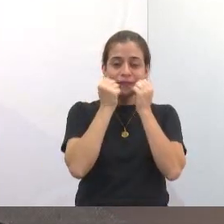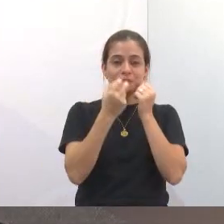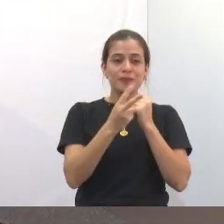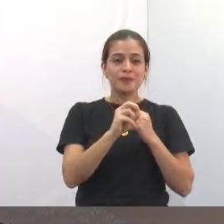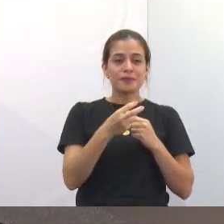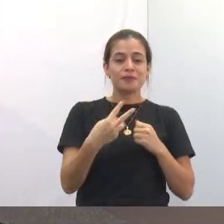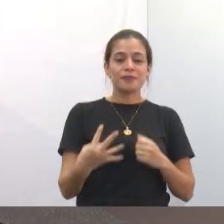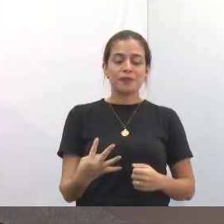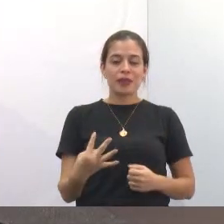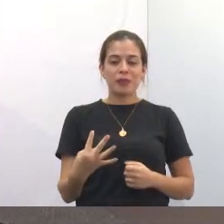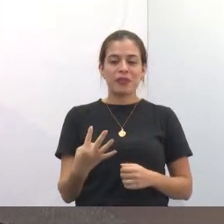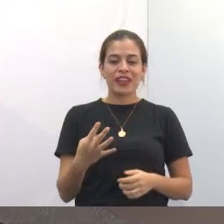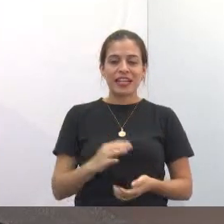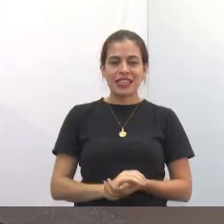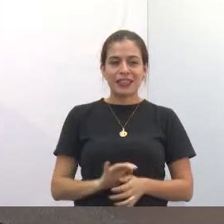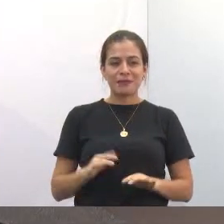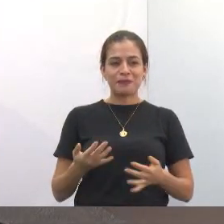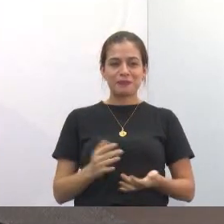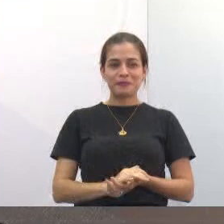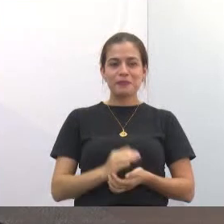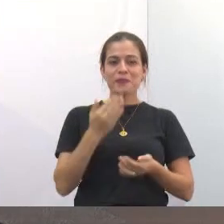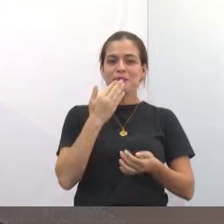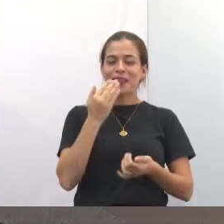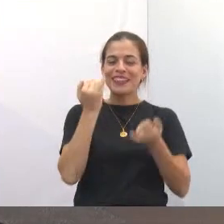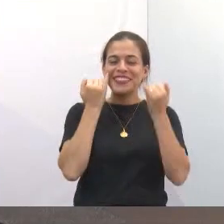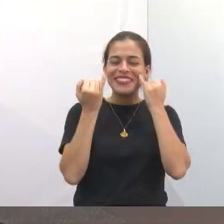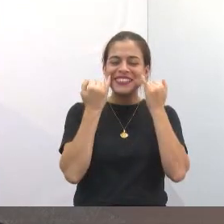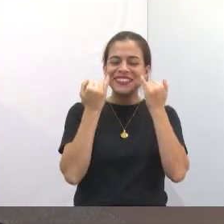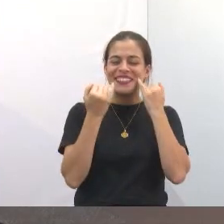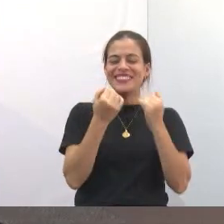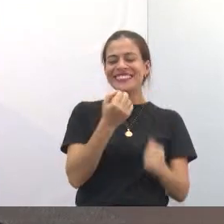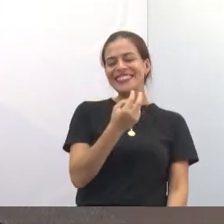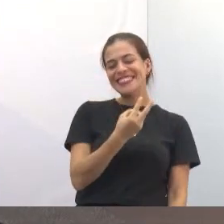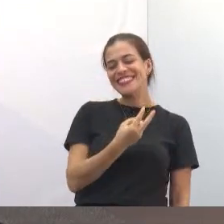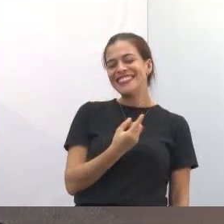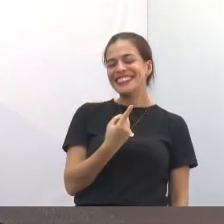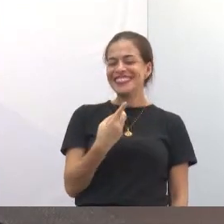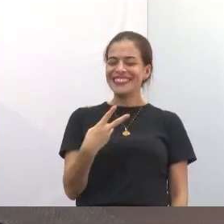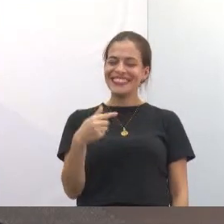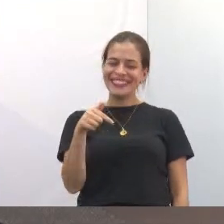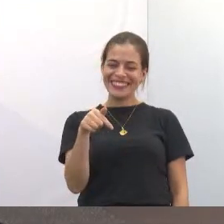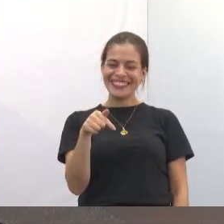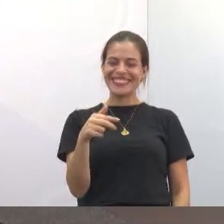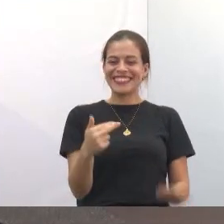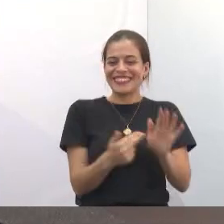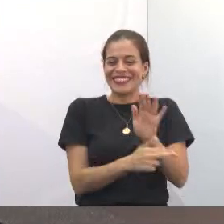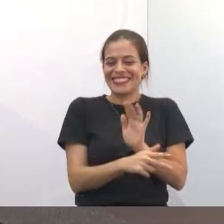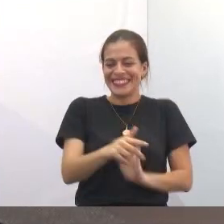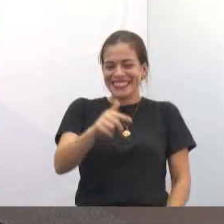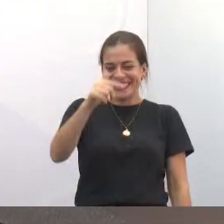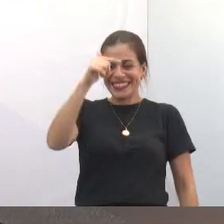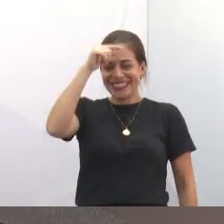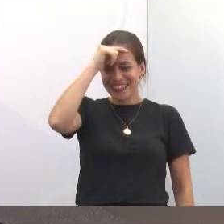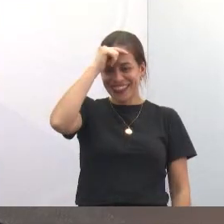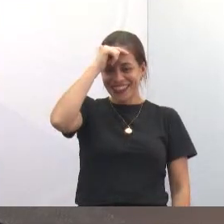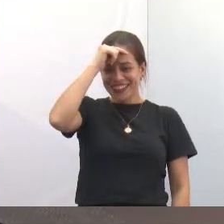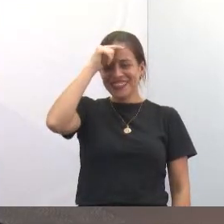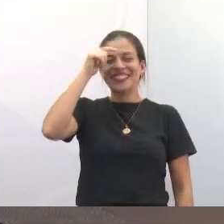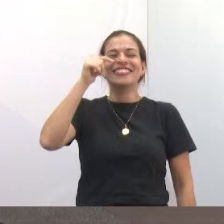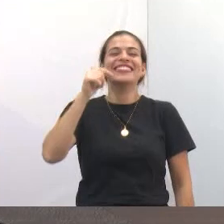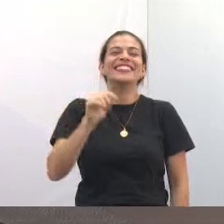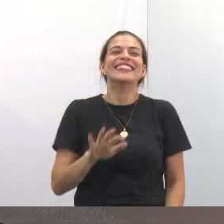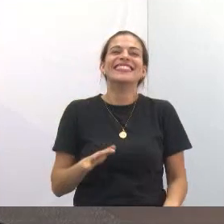de 2024, referente ao pedido de informação 127 de autoria do vereador Luiz Flávio. Venho prestar as seguintes